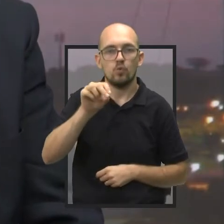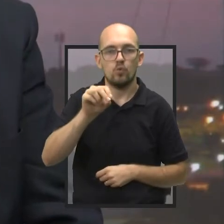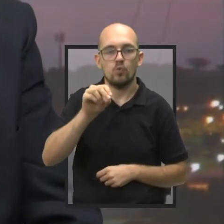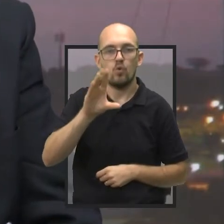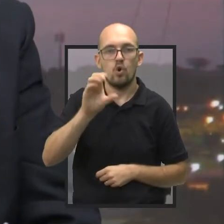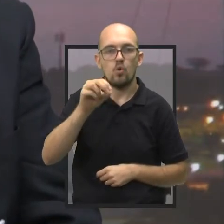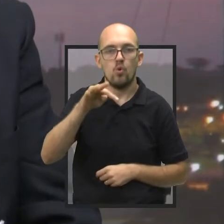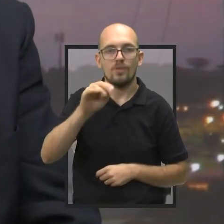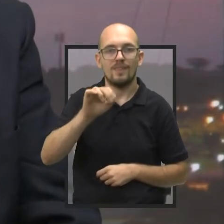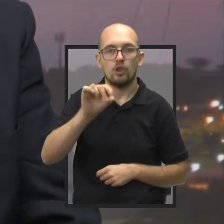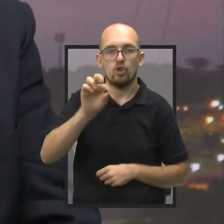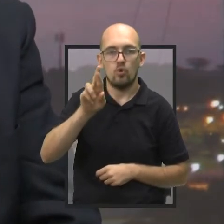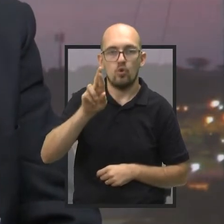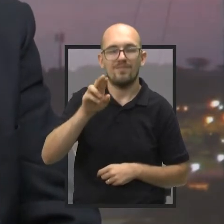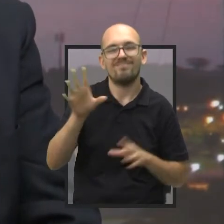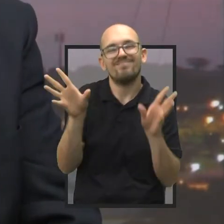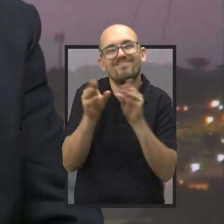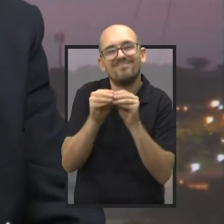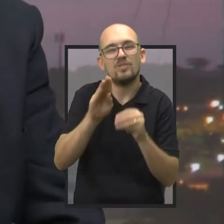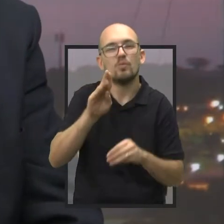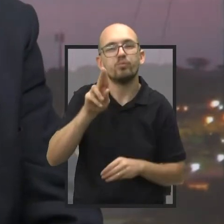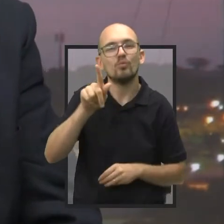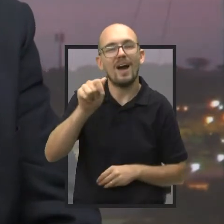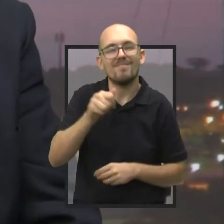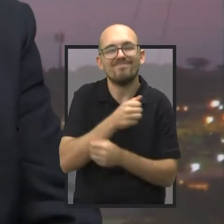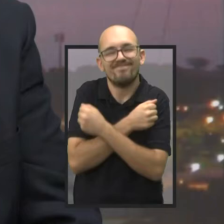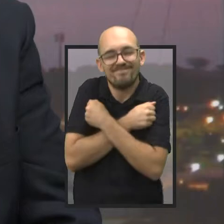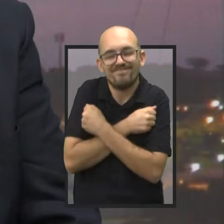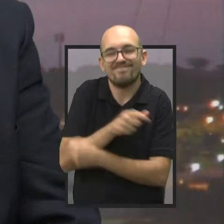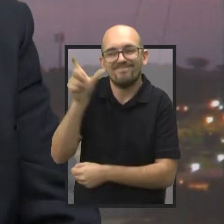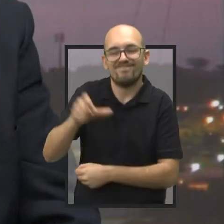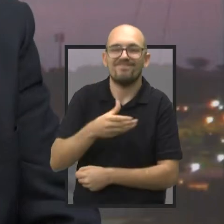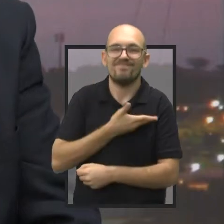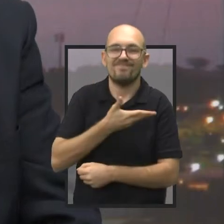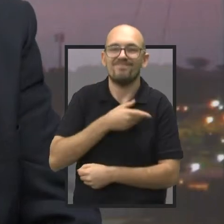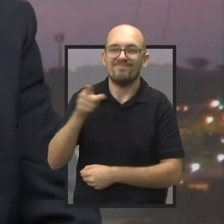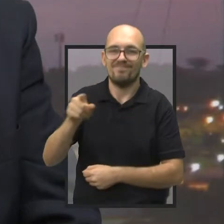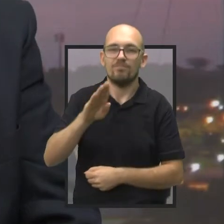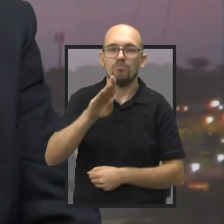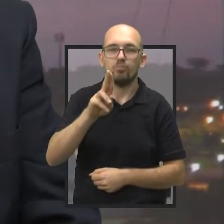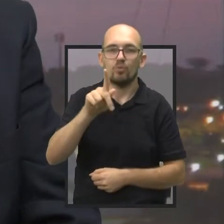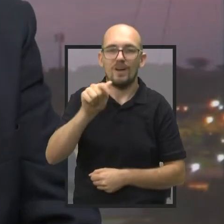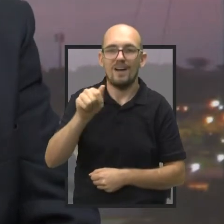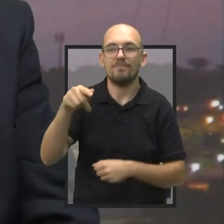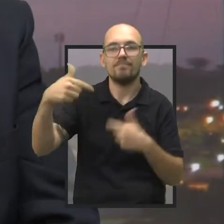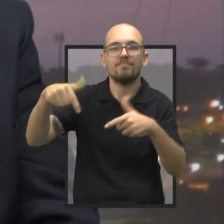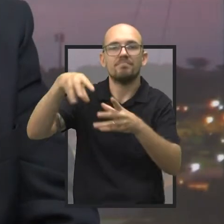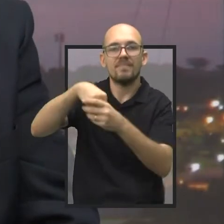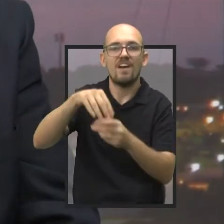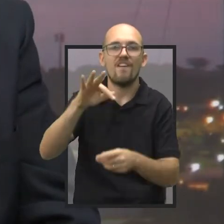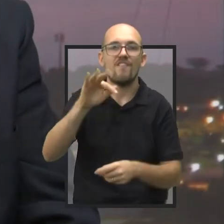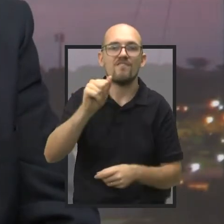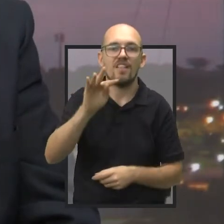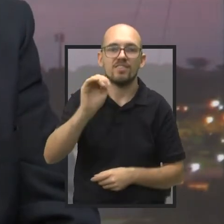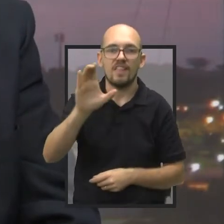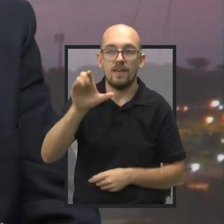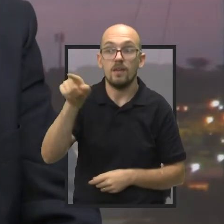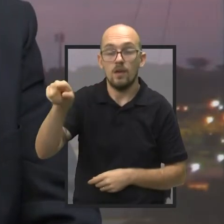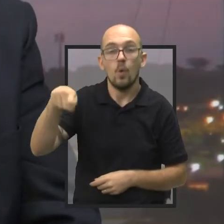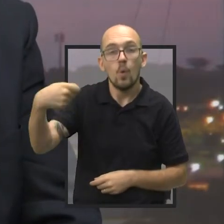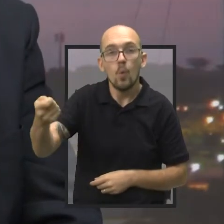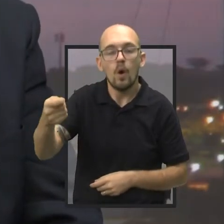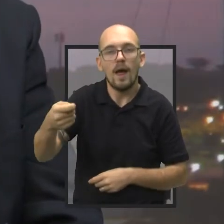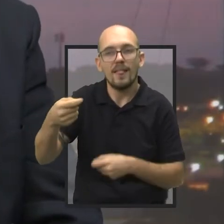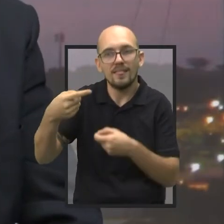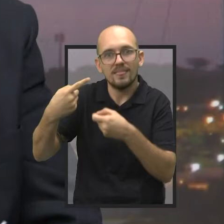como professor Buga, da FATEC, até eu mando um grande abraço ao Buga, que é o nosso delegado distrital. E